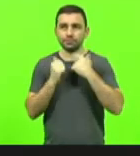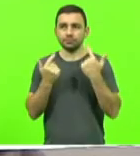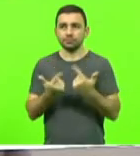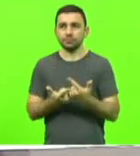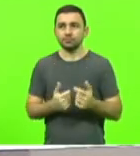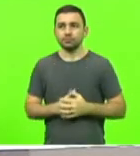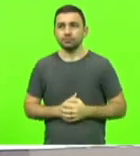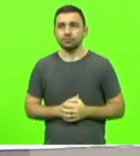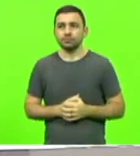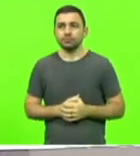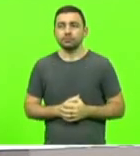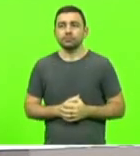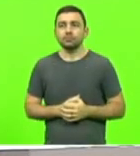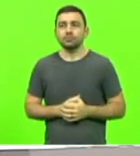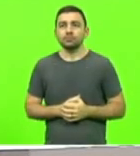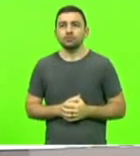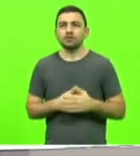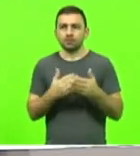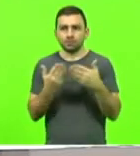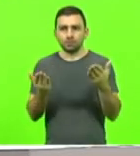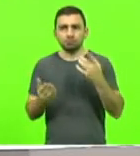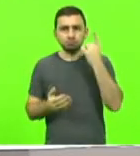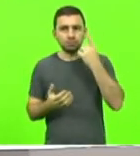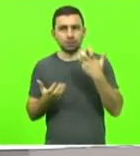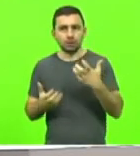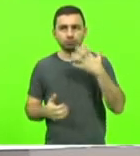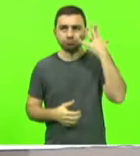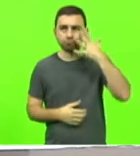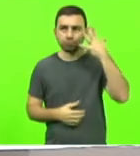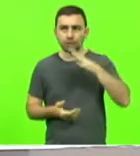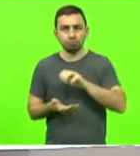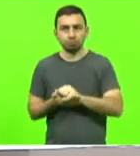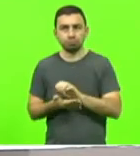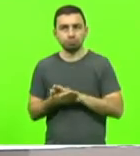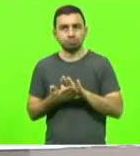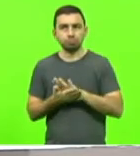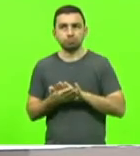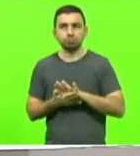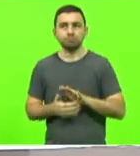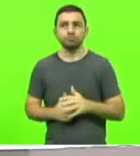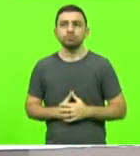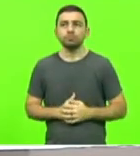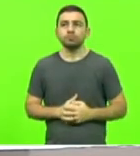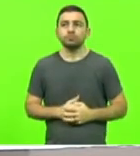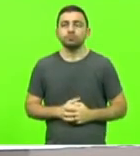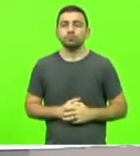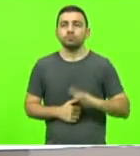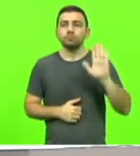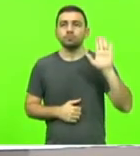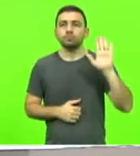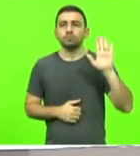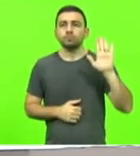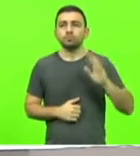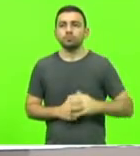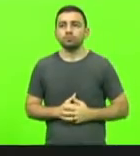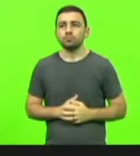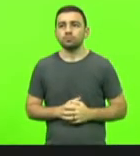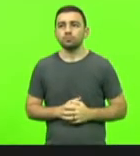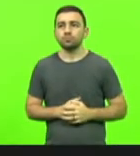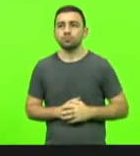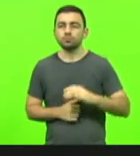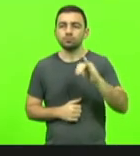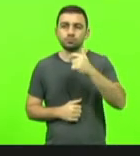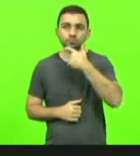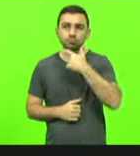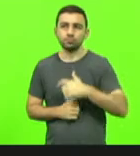Breves comunicações, algum deputado quer fazer uso da palavra, sem inscrições até o momento? Pela ordem, senhor presidente. Deputado Gerri.